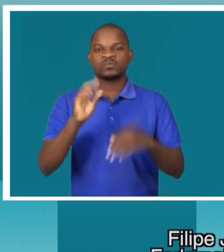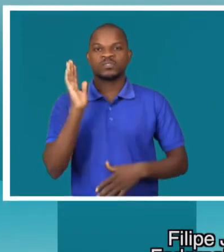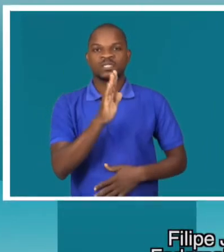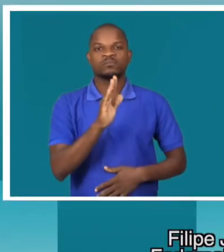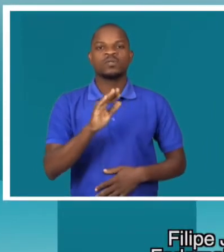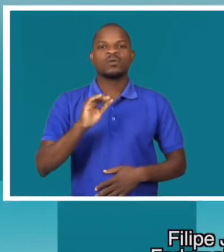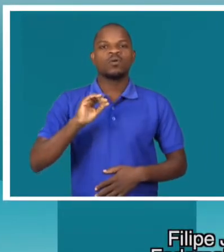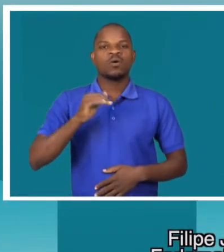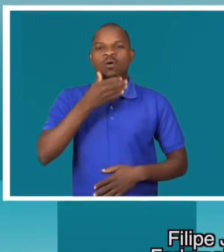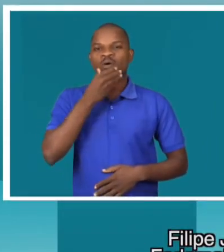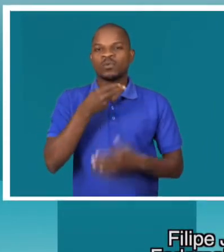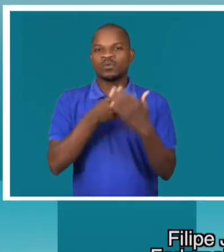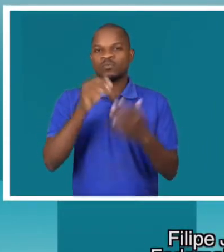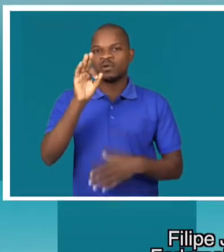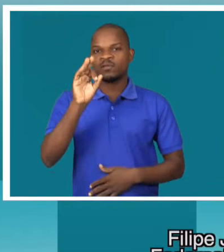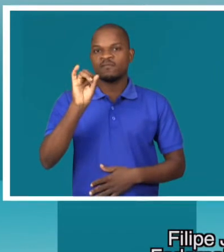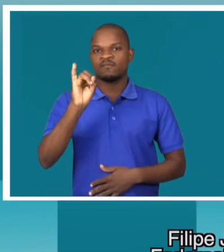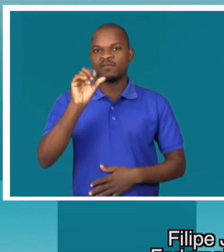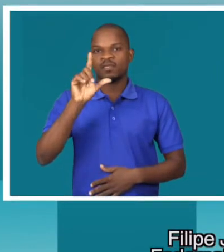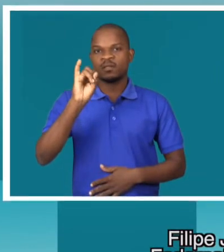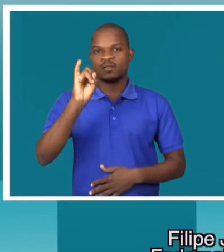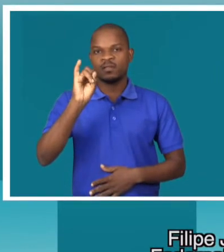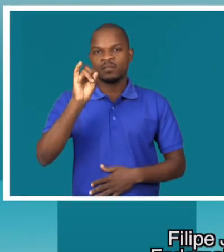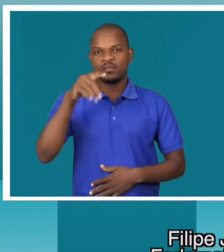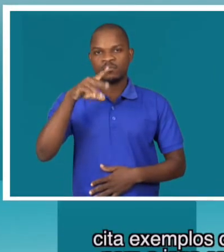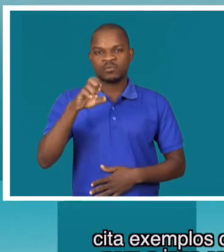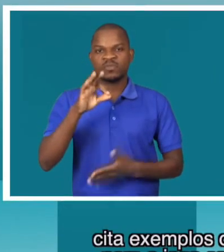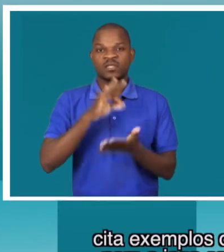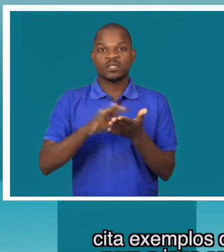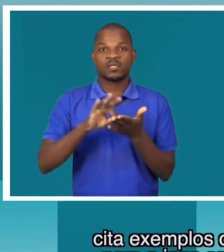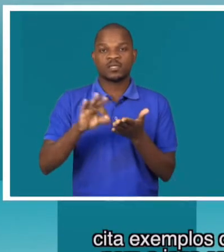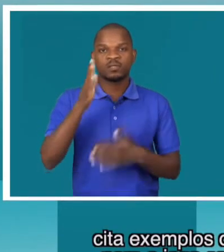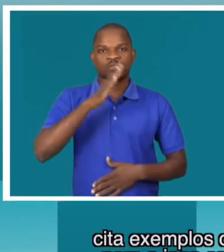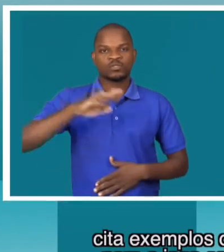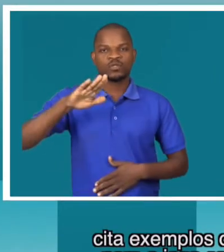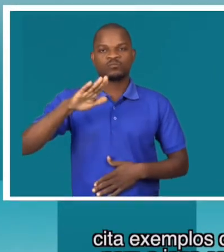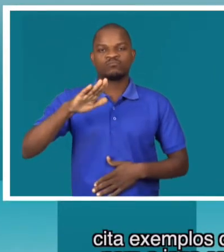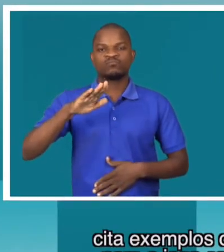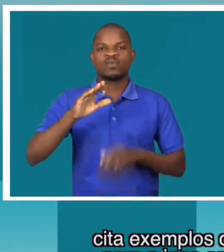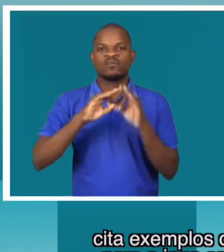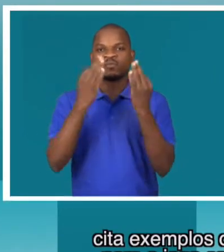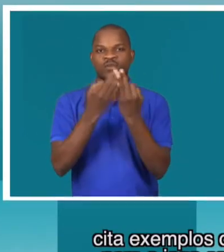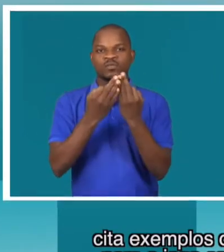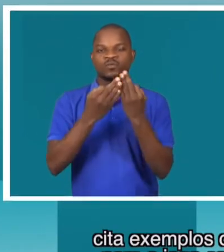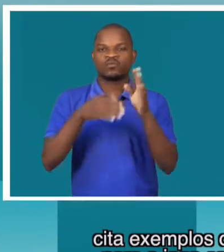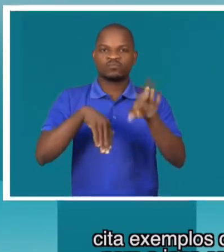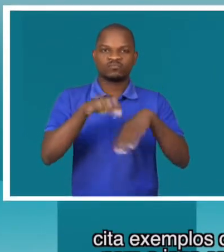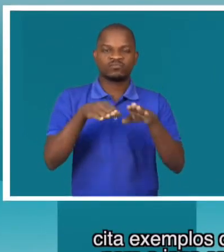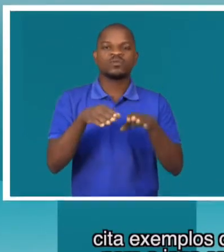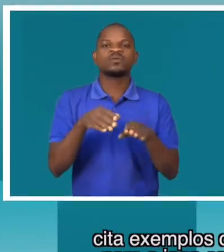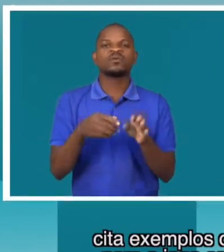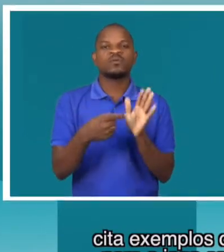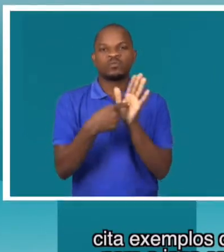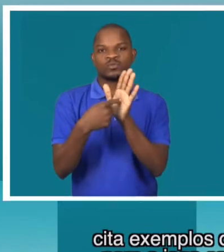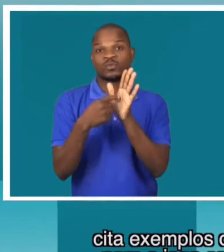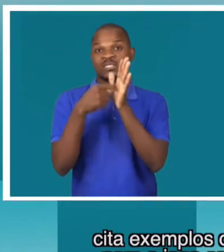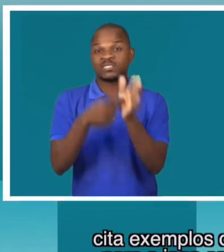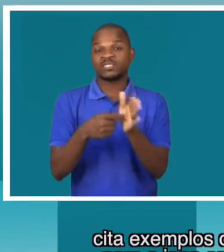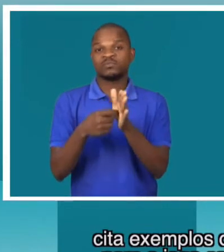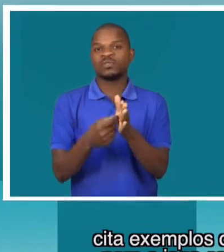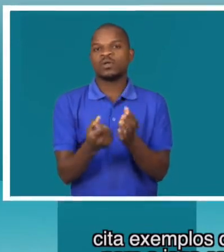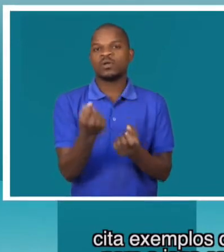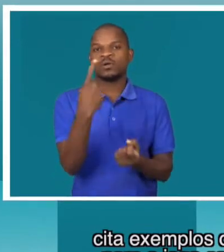Joane, secretário-geral da Federação Moçambicana de Futebol, cita exemplos de outros mambinhas convocados